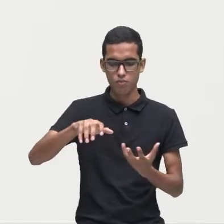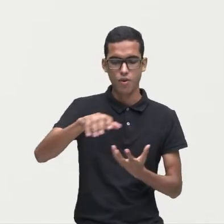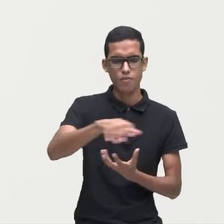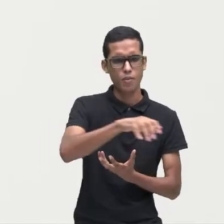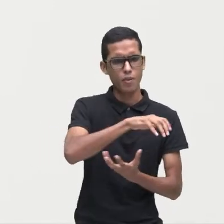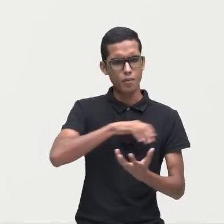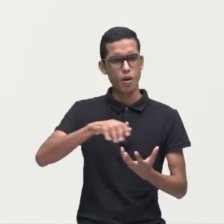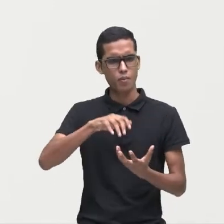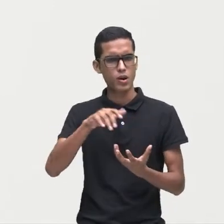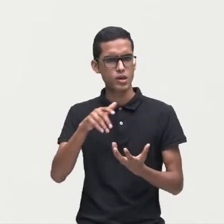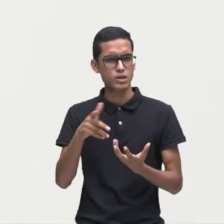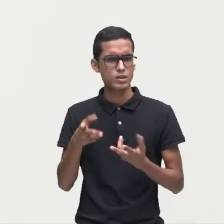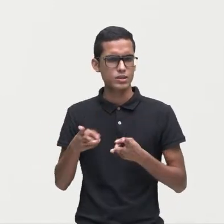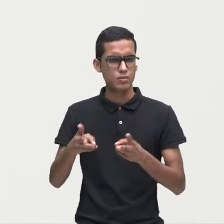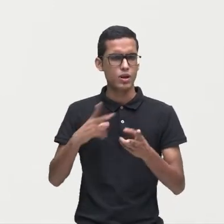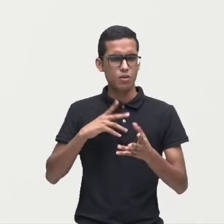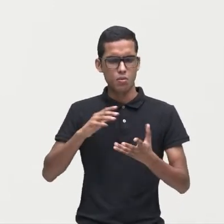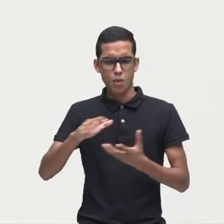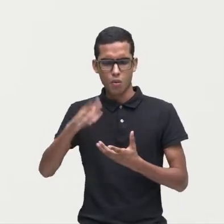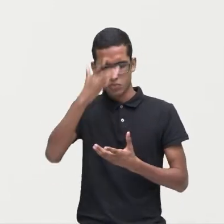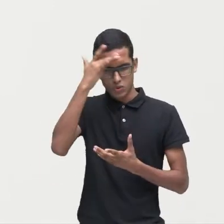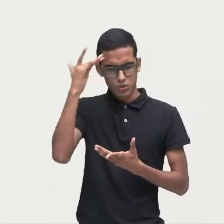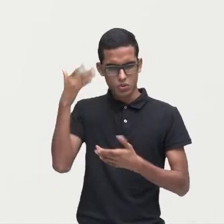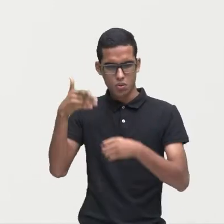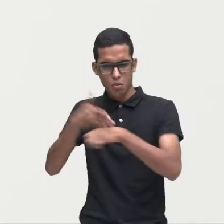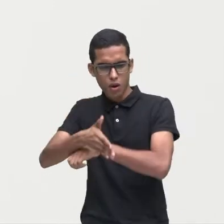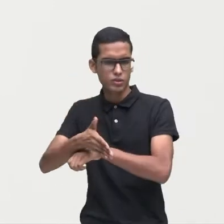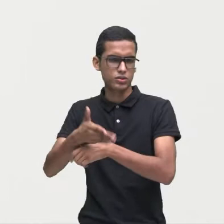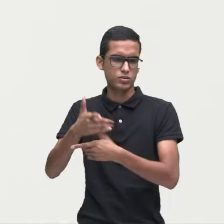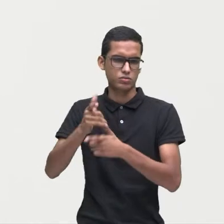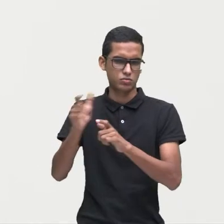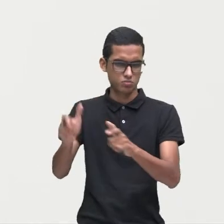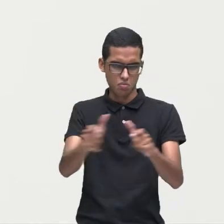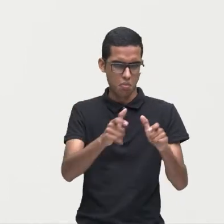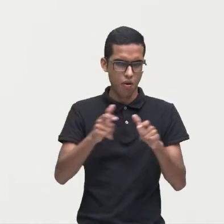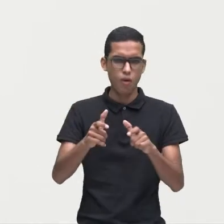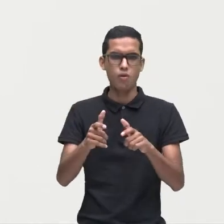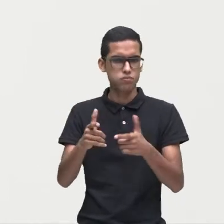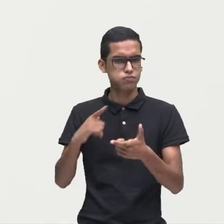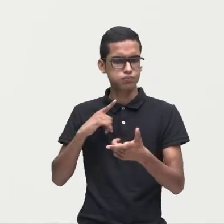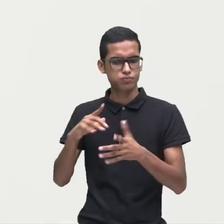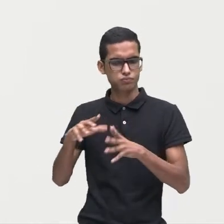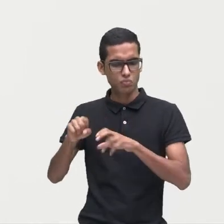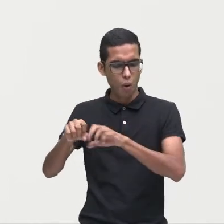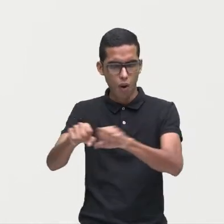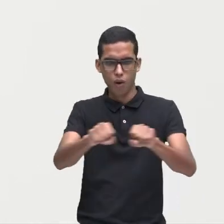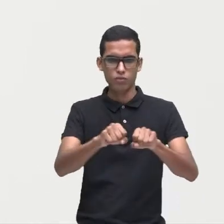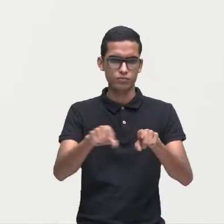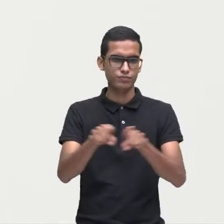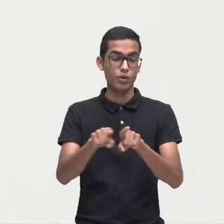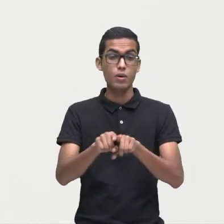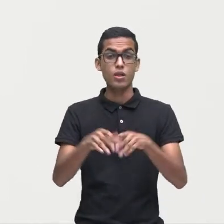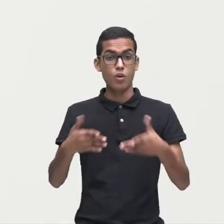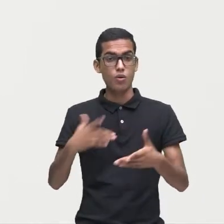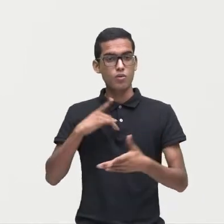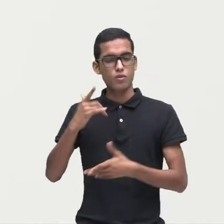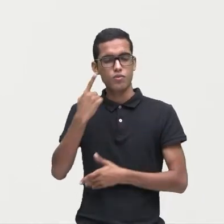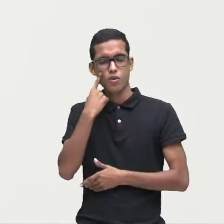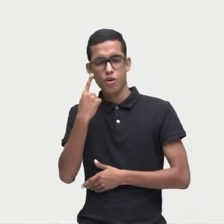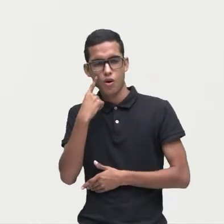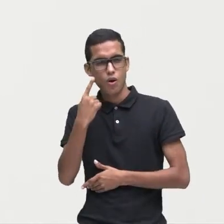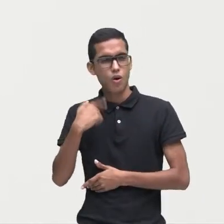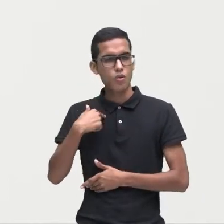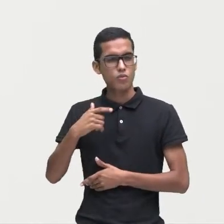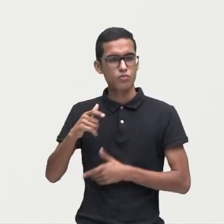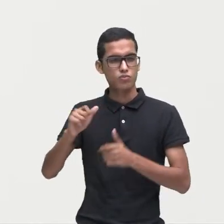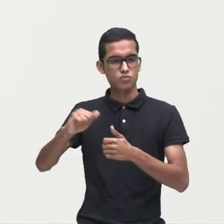não. O mundo também é. O continente asiático é o mais populoso. Nós vimos aí a Índia e a China como países